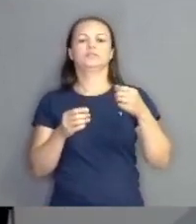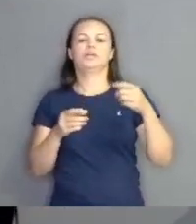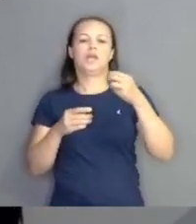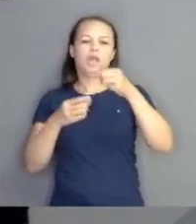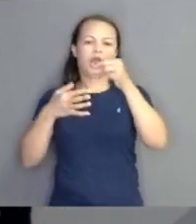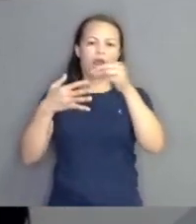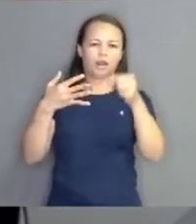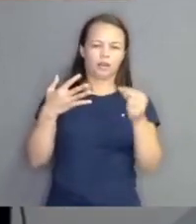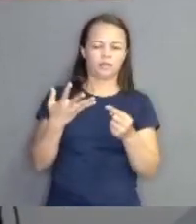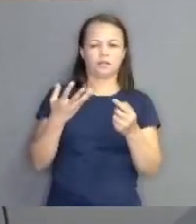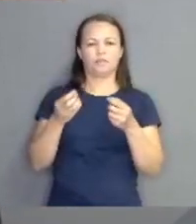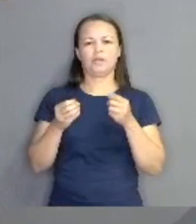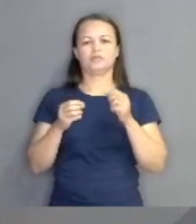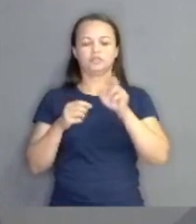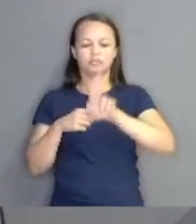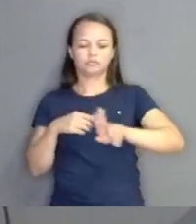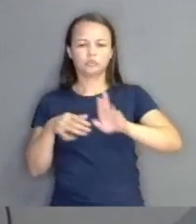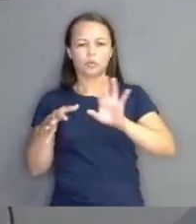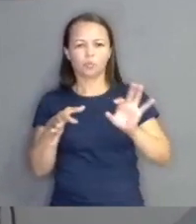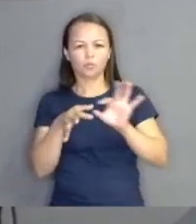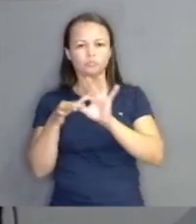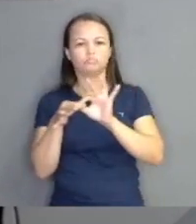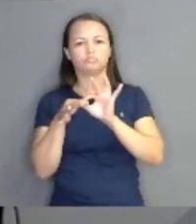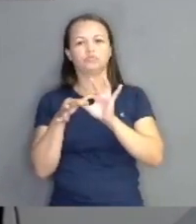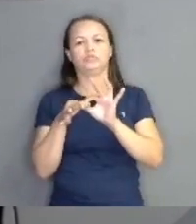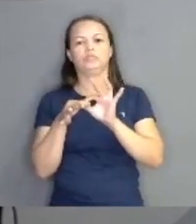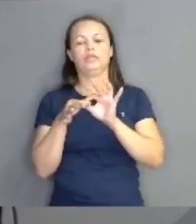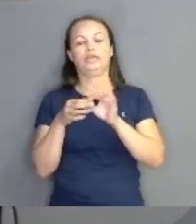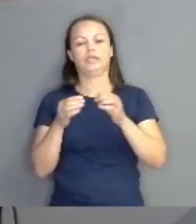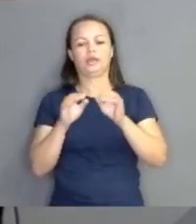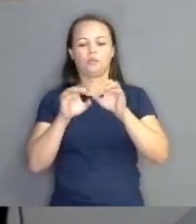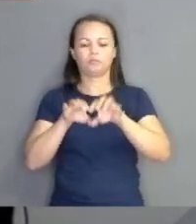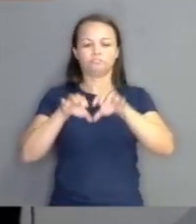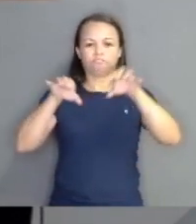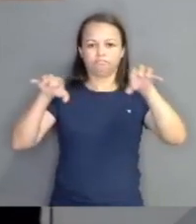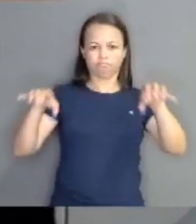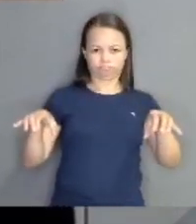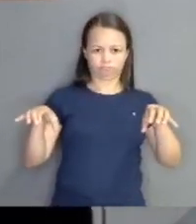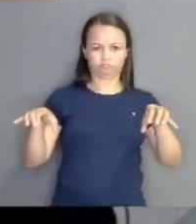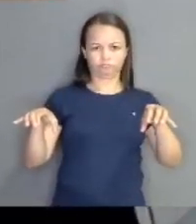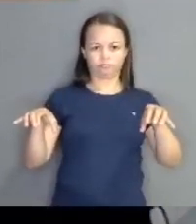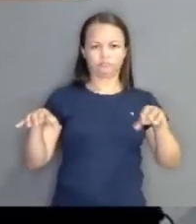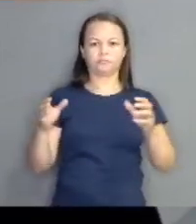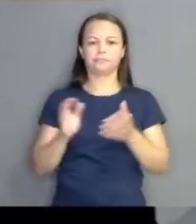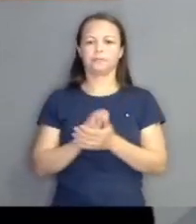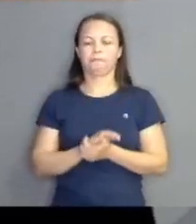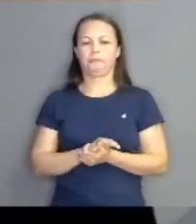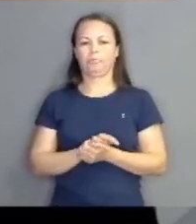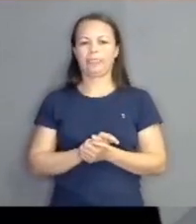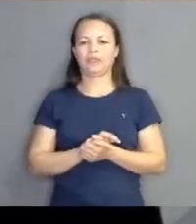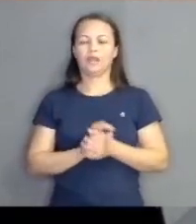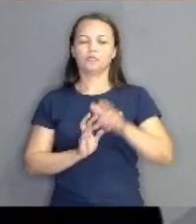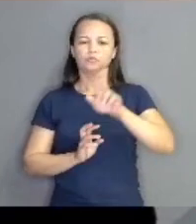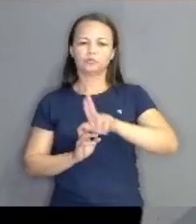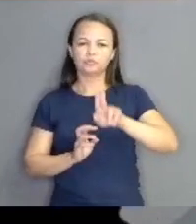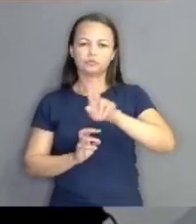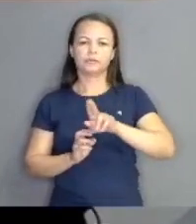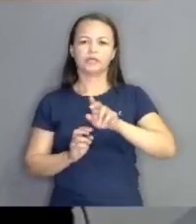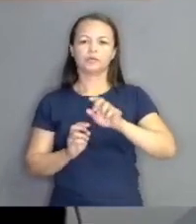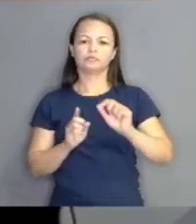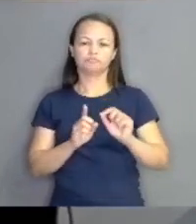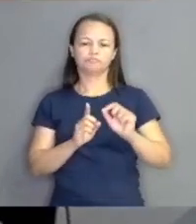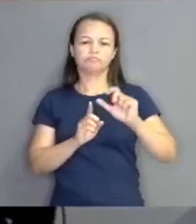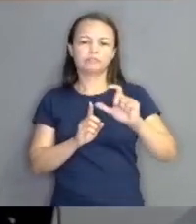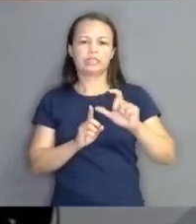gente une, na decomposição, a gente separa, ok? Números inteiros. Os números inteiros são